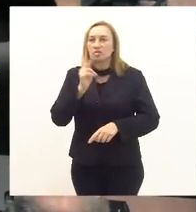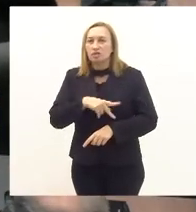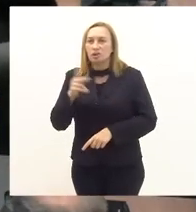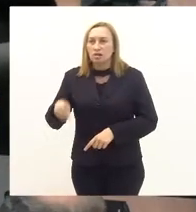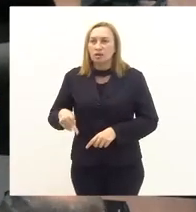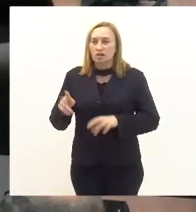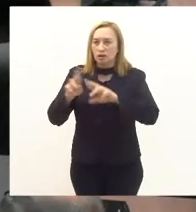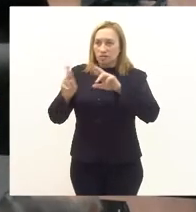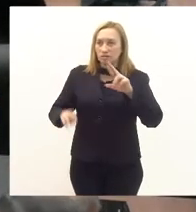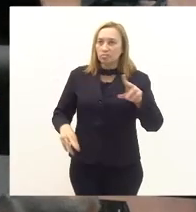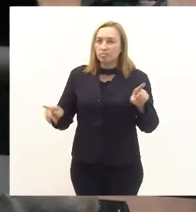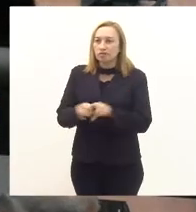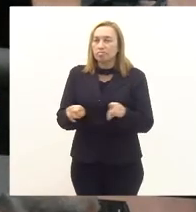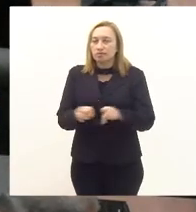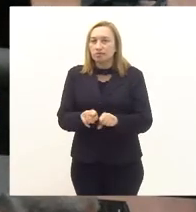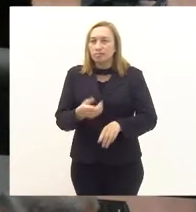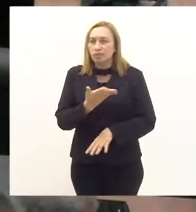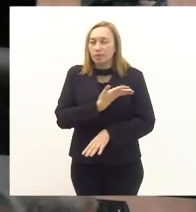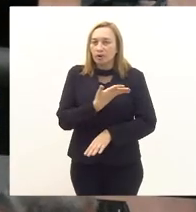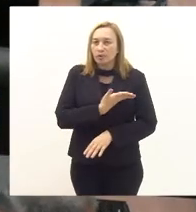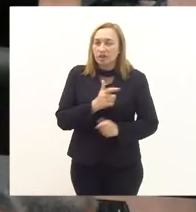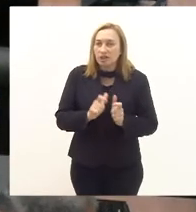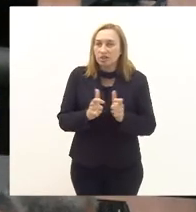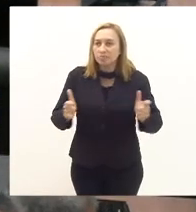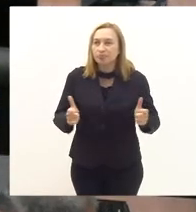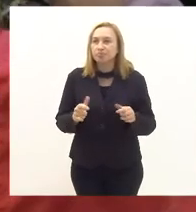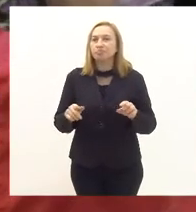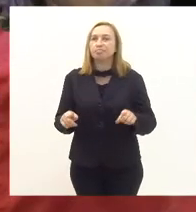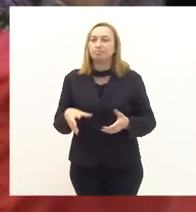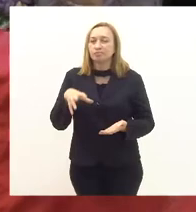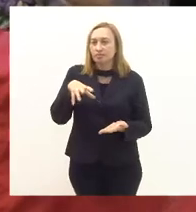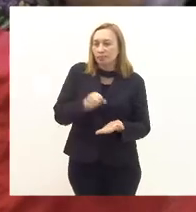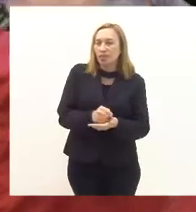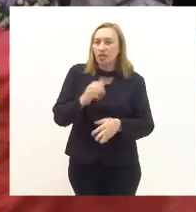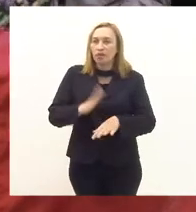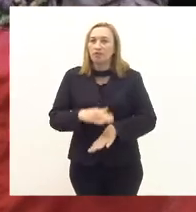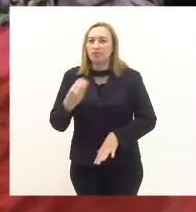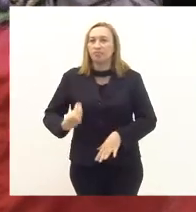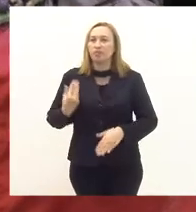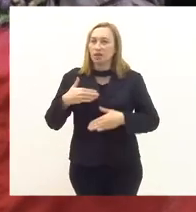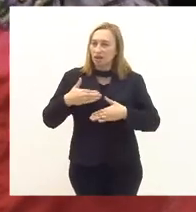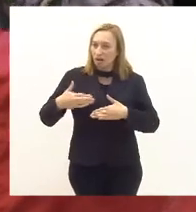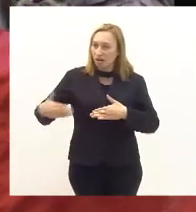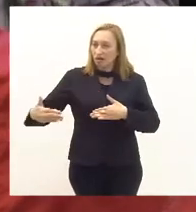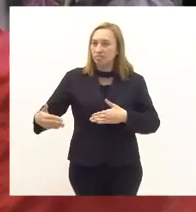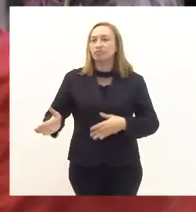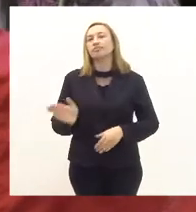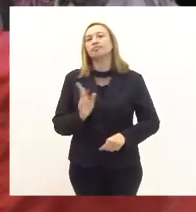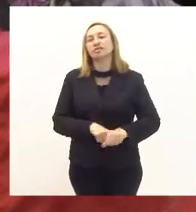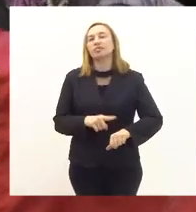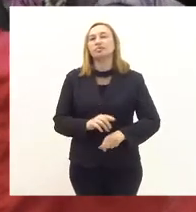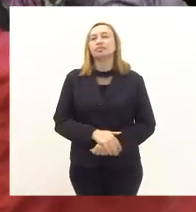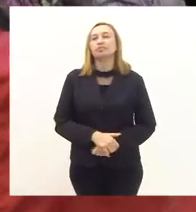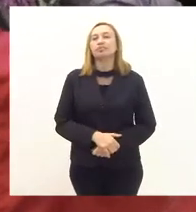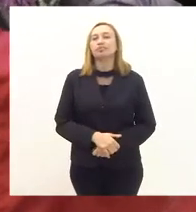também grande companheira, e a gente vai registrando mais presença ao longo do tempo.